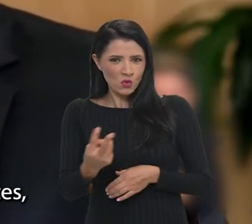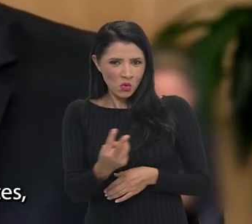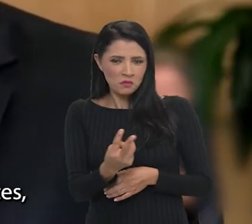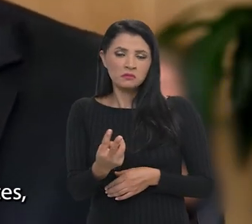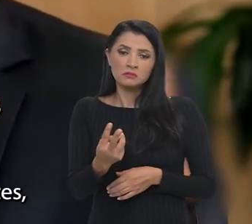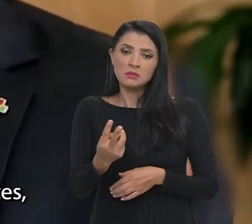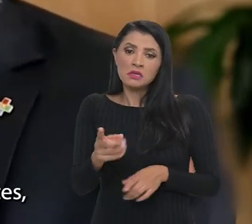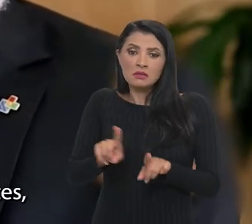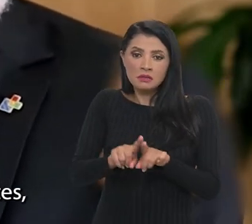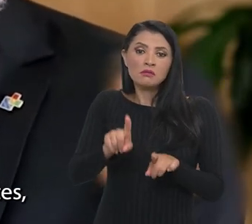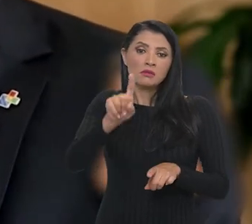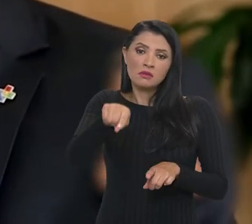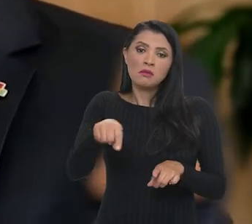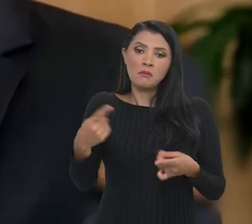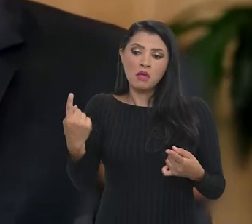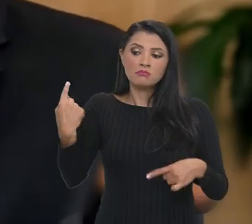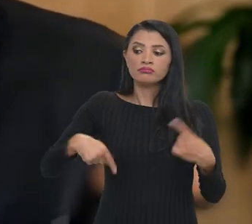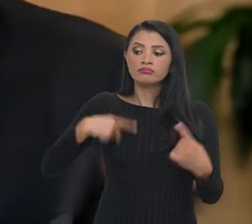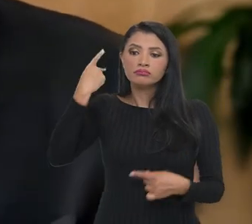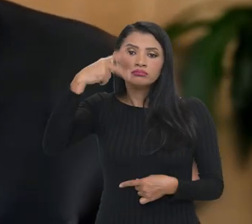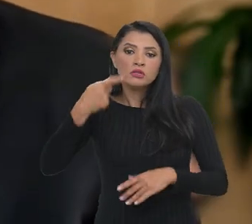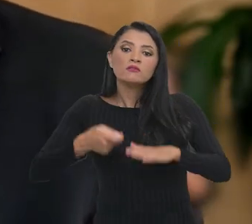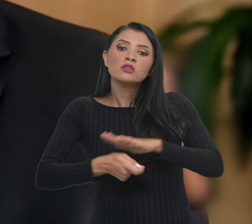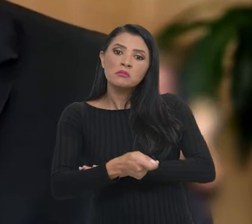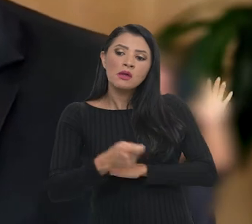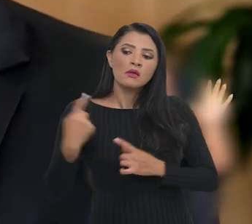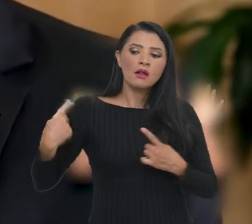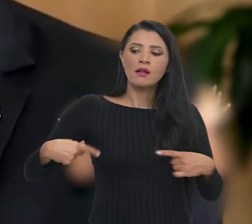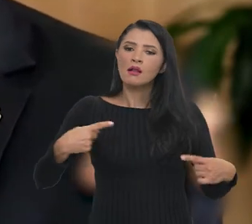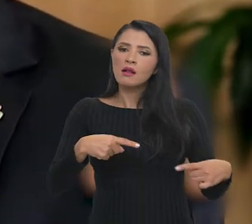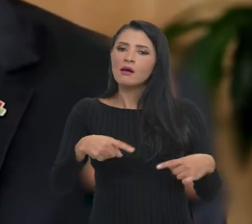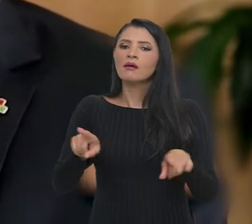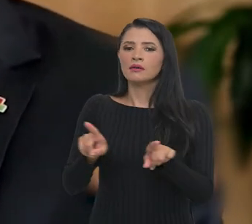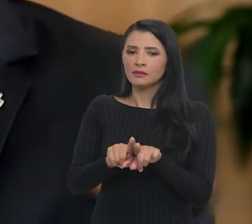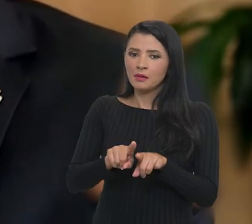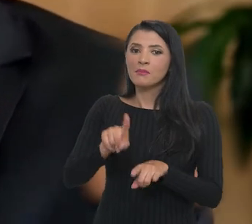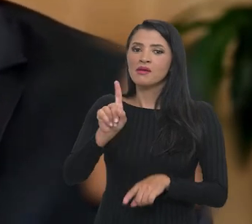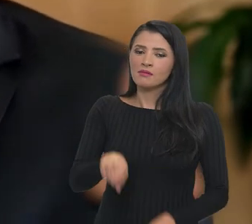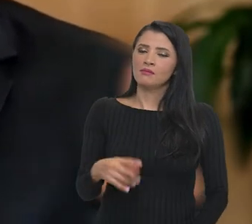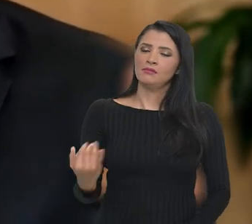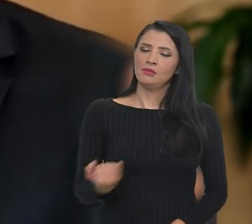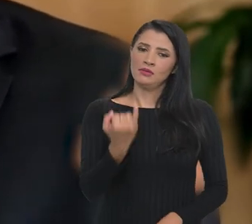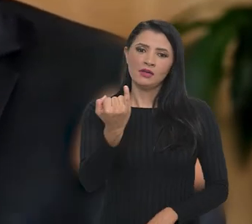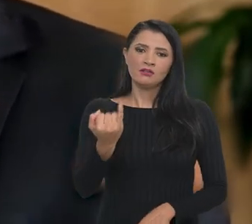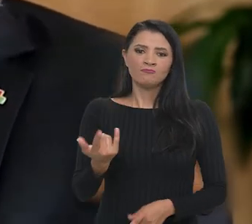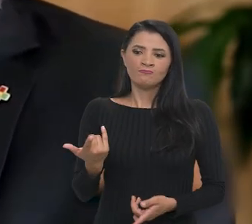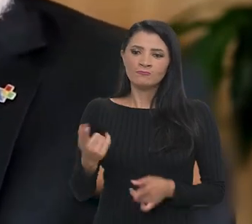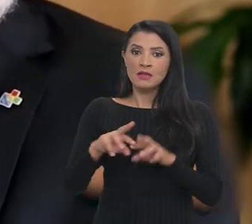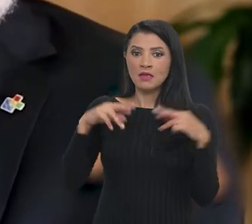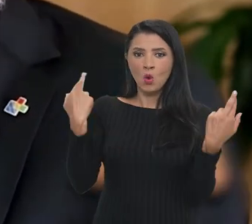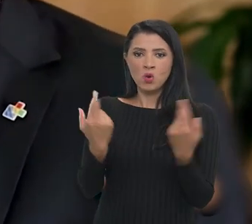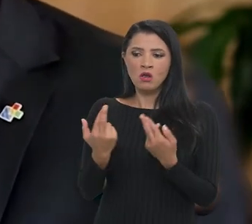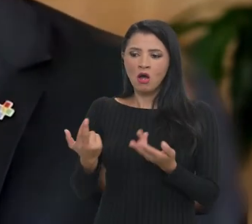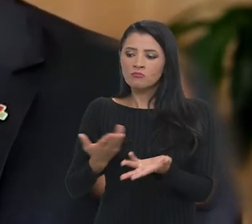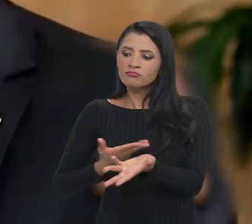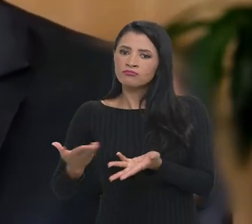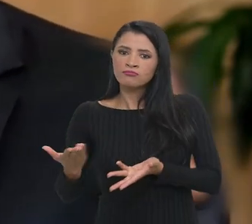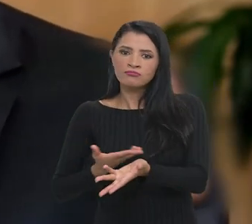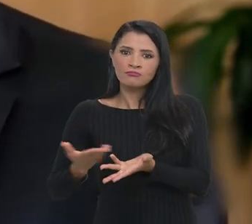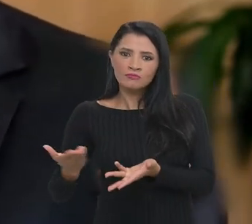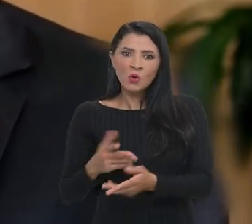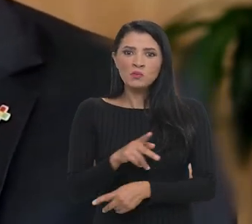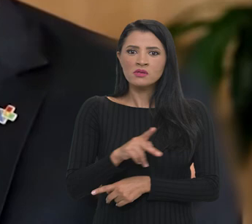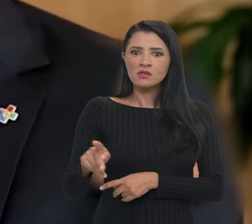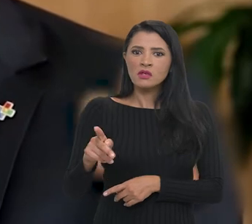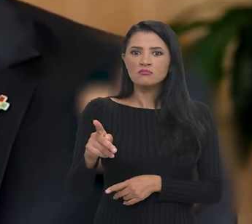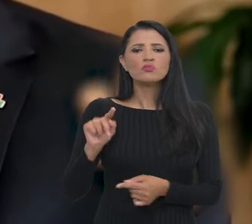dois continentes, discutir política de investimento, como é extremamente importante você fazer reuniões